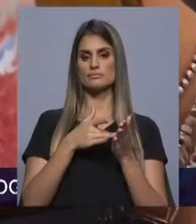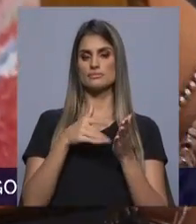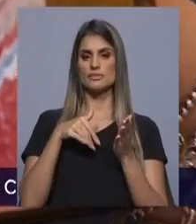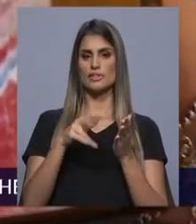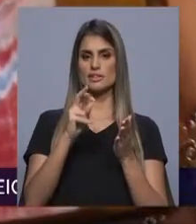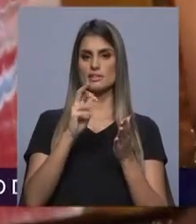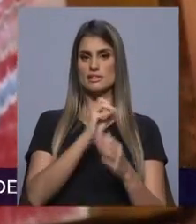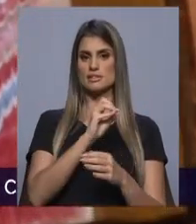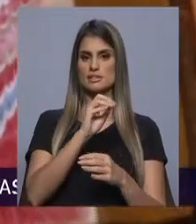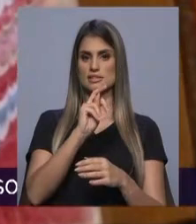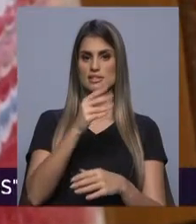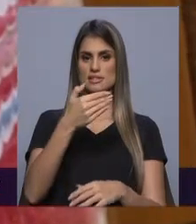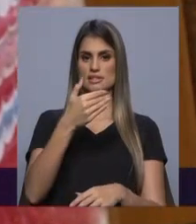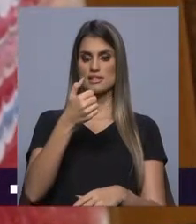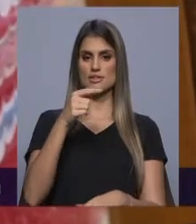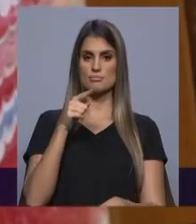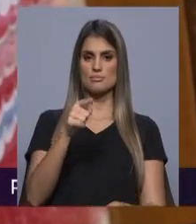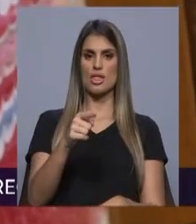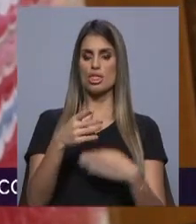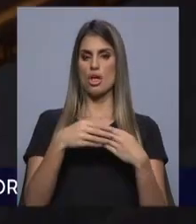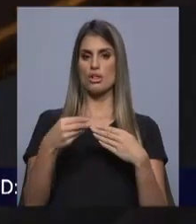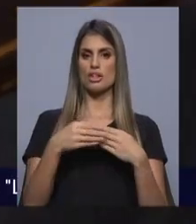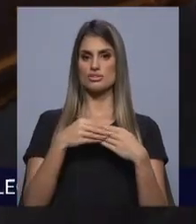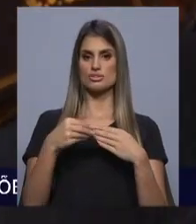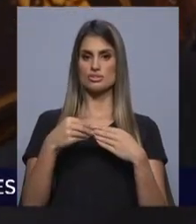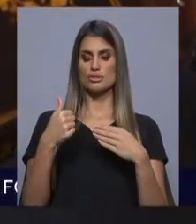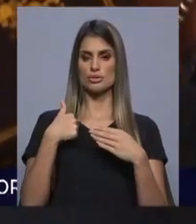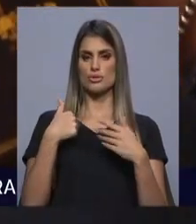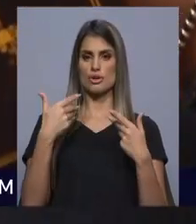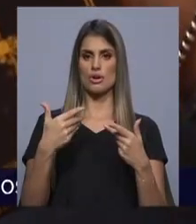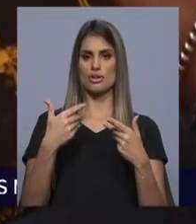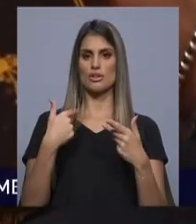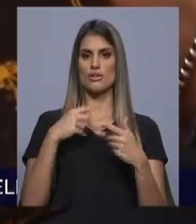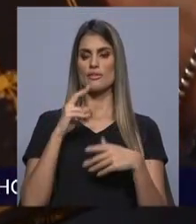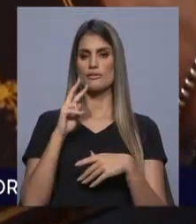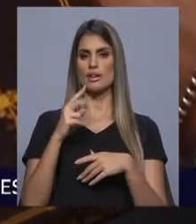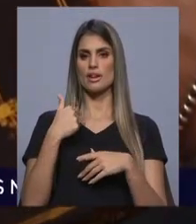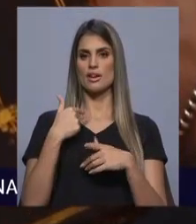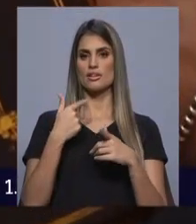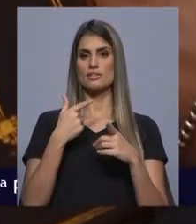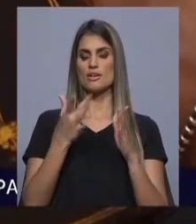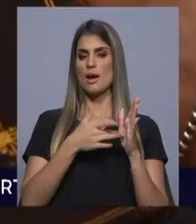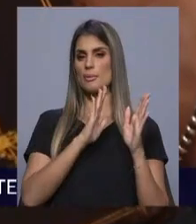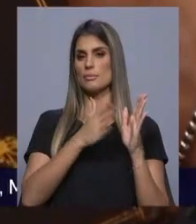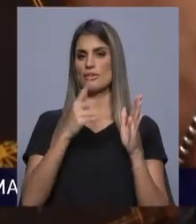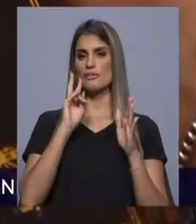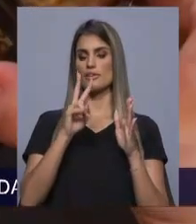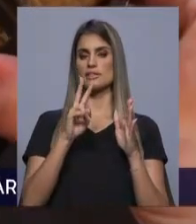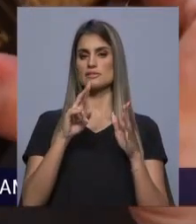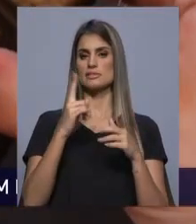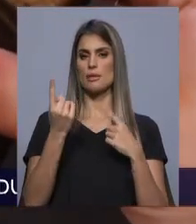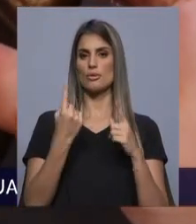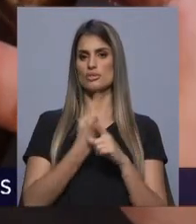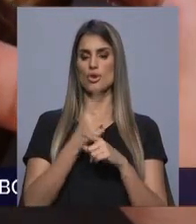de $375 mil. Eu tenho que ir rapidamente consultar a minha própria biblioteca. A ver se encontras alguma